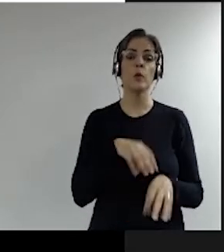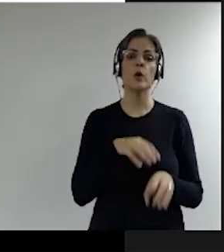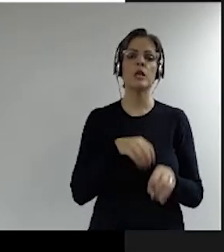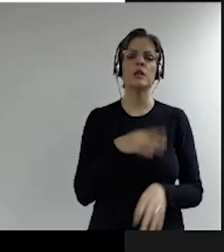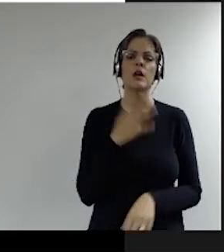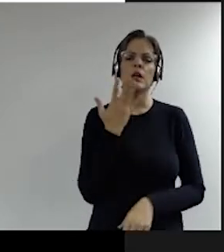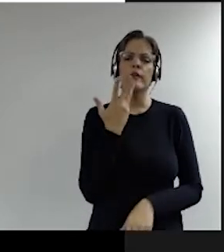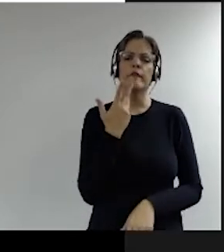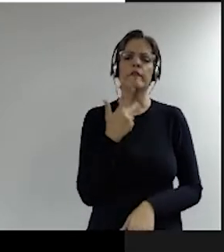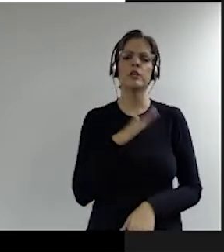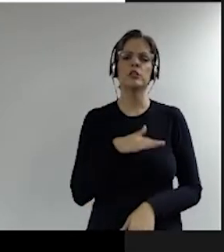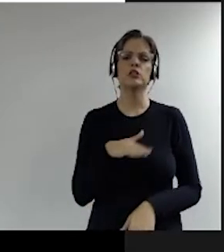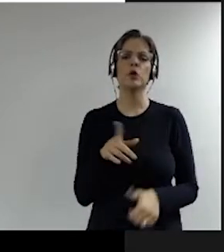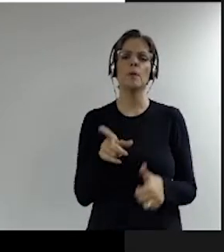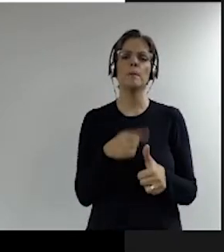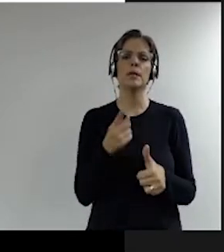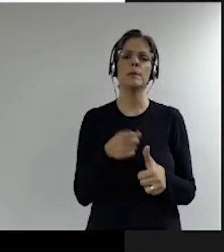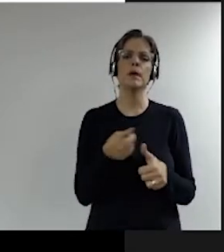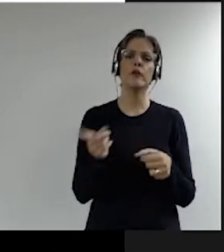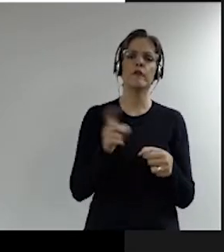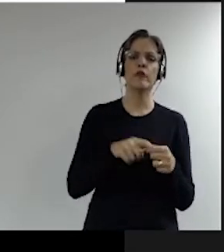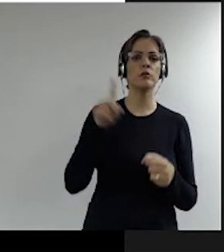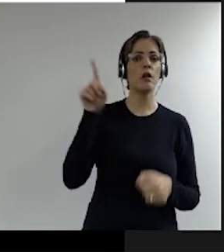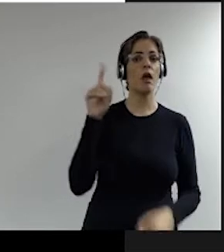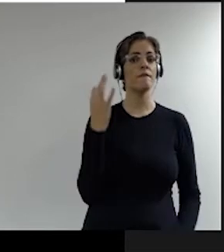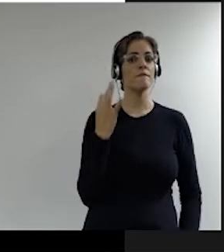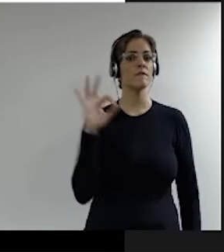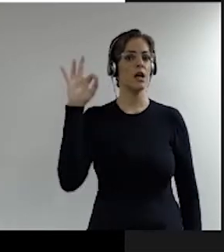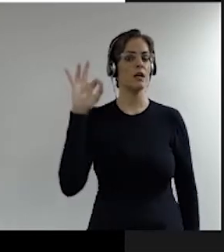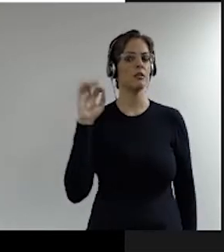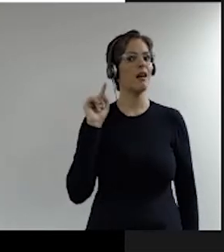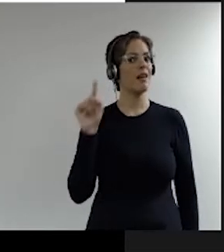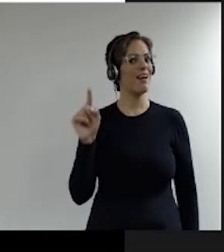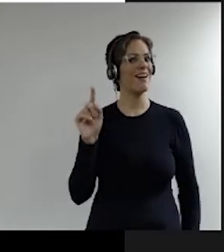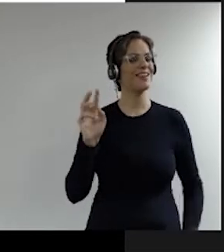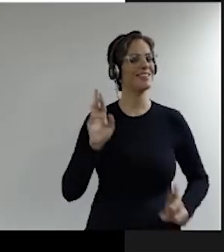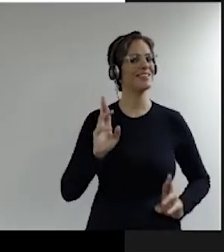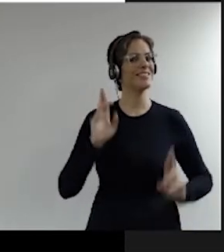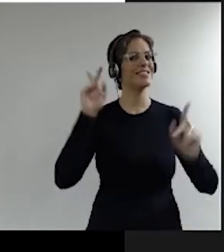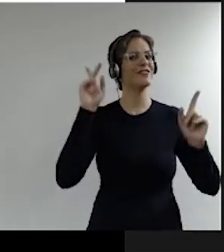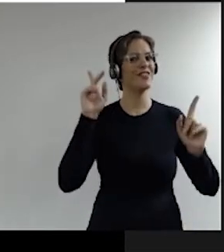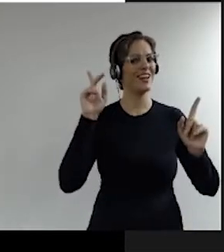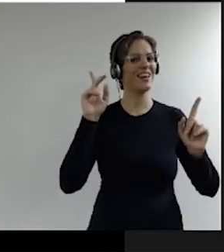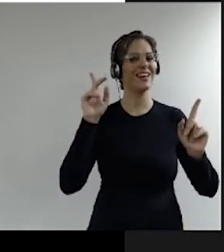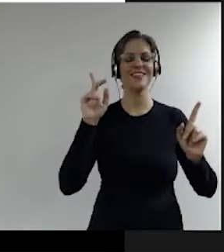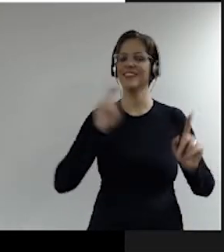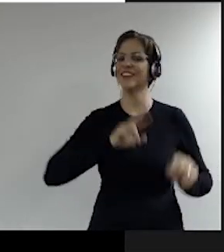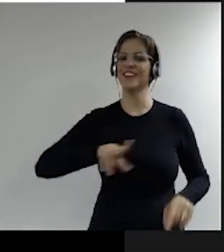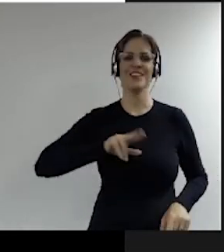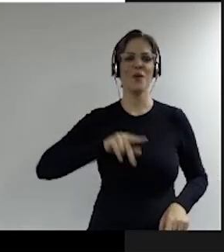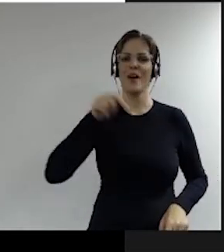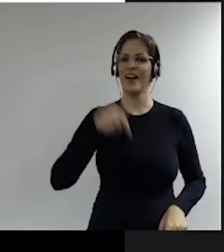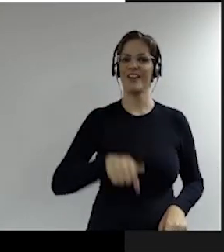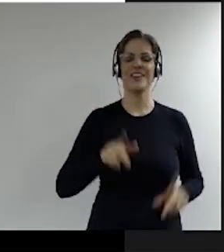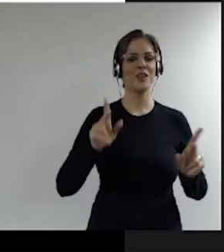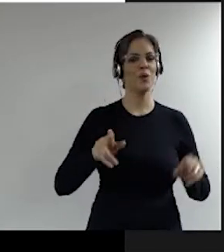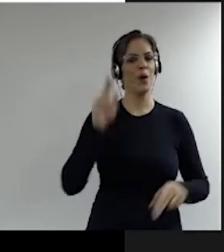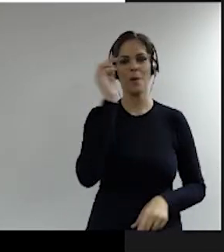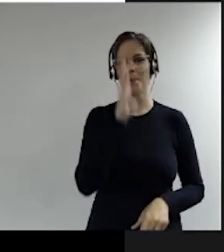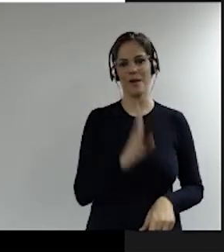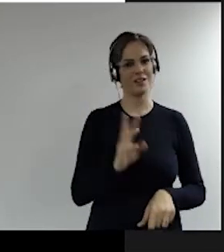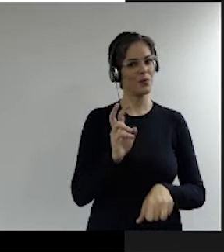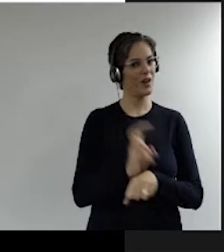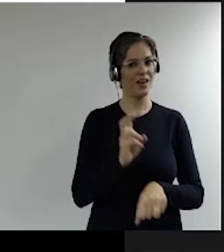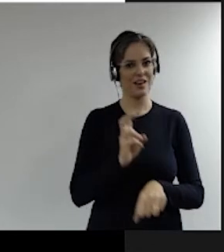infantil voltou primeiro na França, o que eles chamam de educação infantil e creche não é o que nós chamamos de educação de